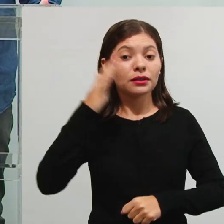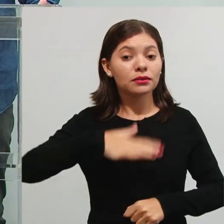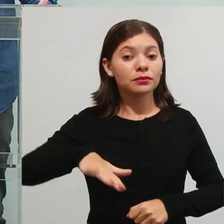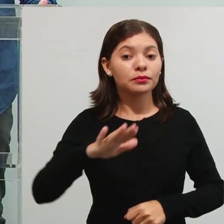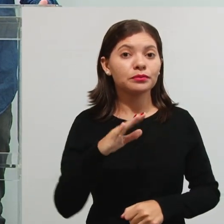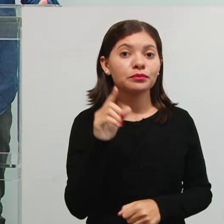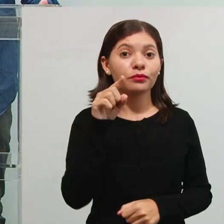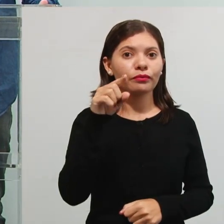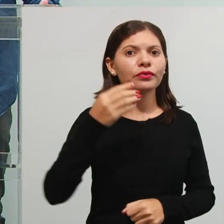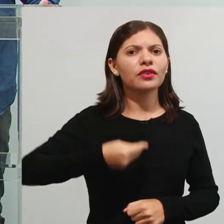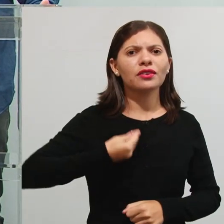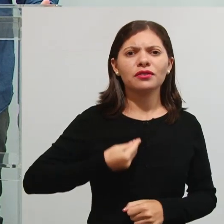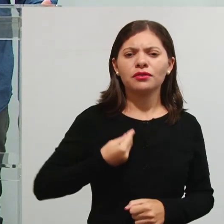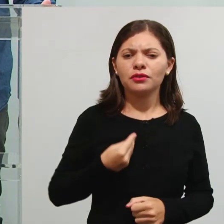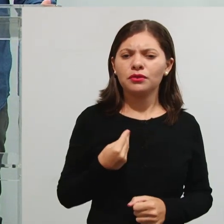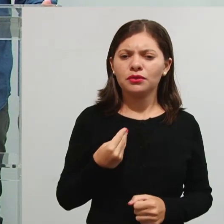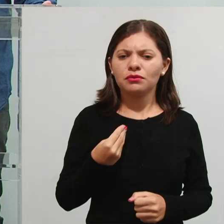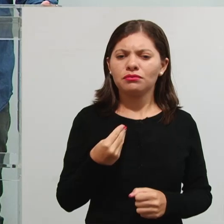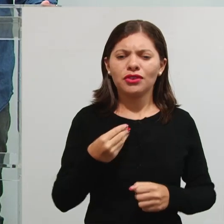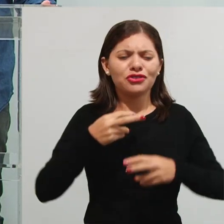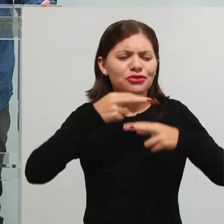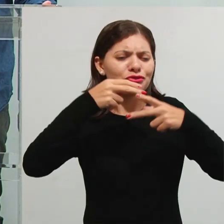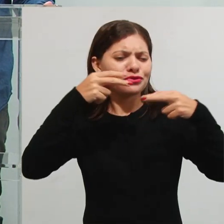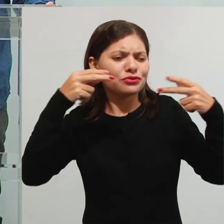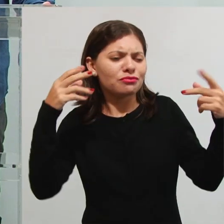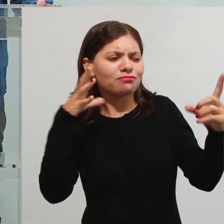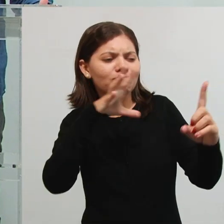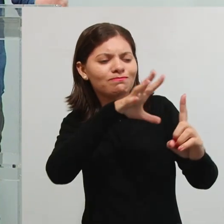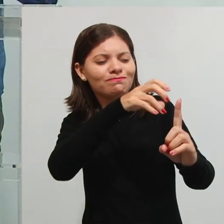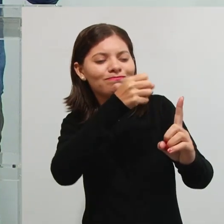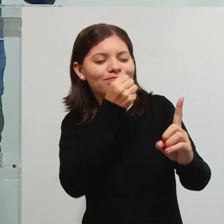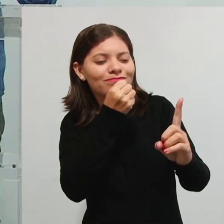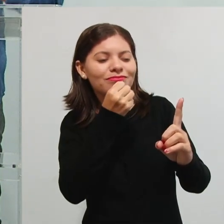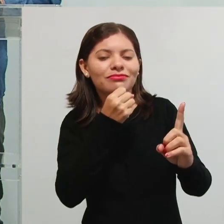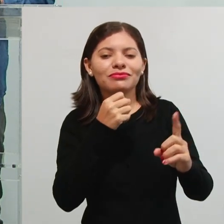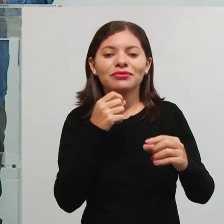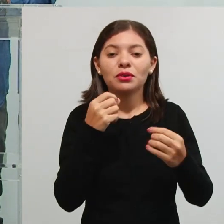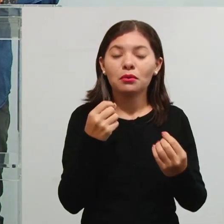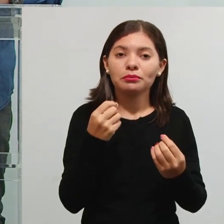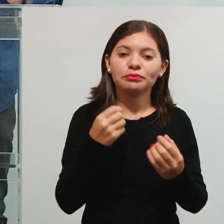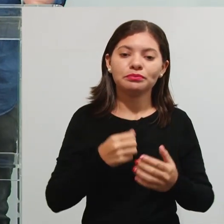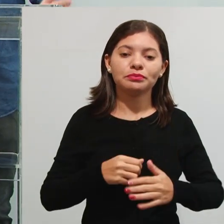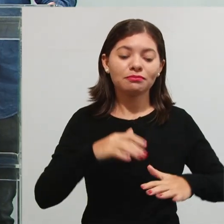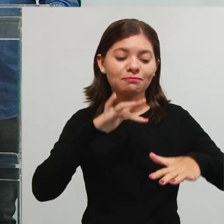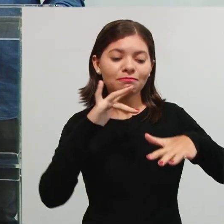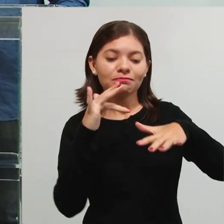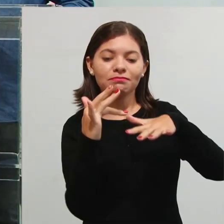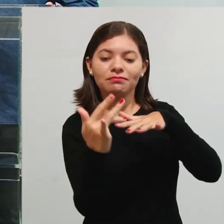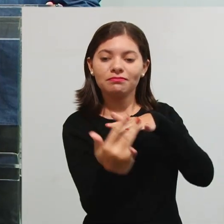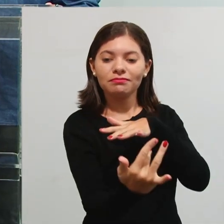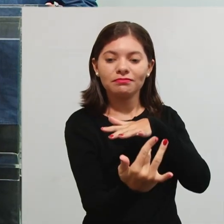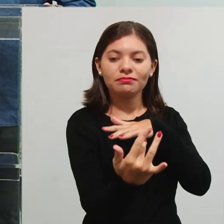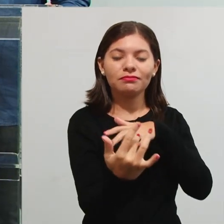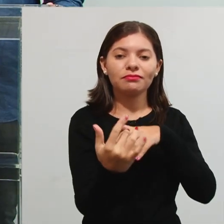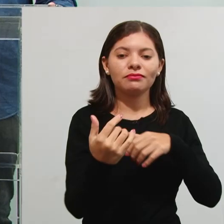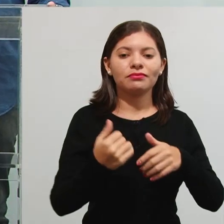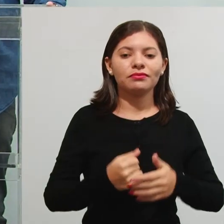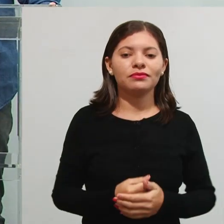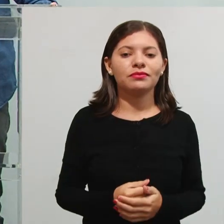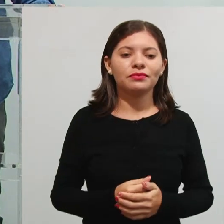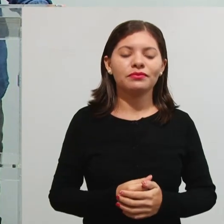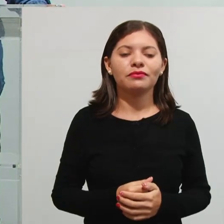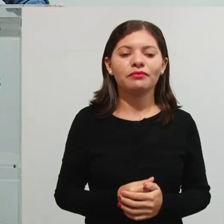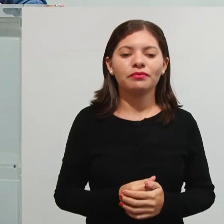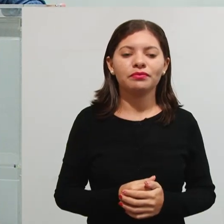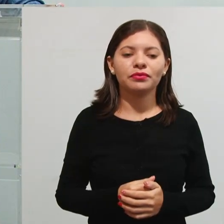tem fontes infindáveis de inspiração. O que é isso, professor? Você tem redes sociais, nas suas redes sociais você segue pessoas,